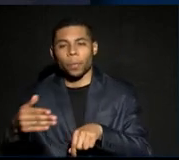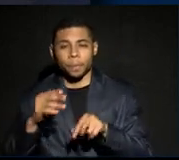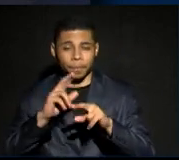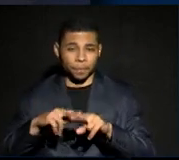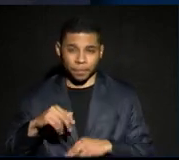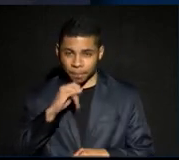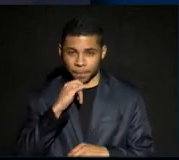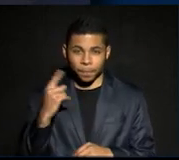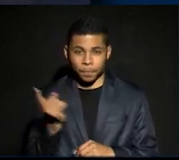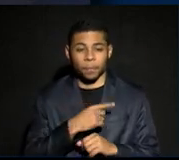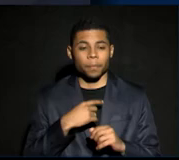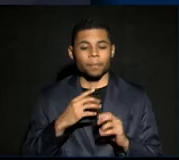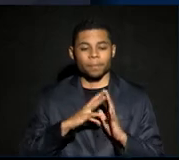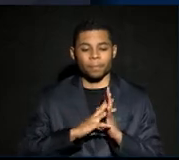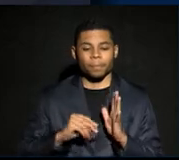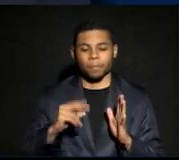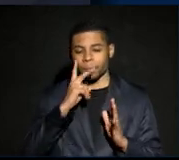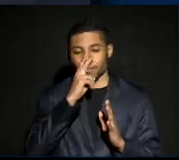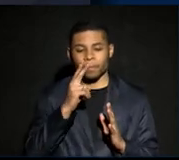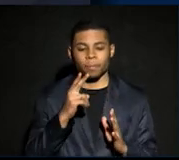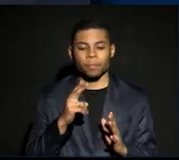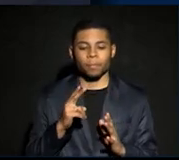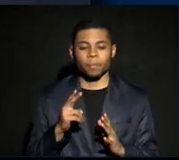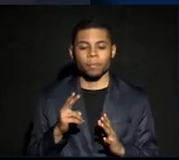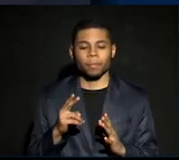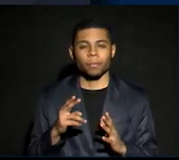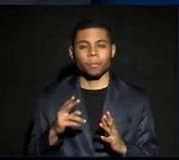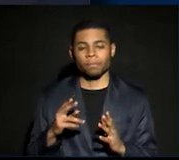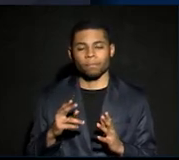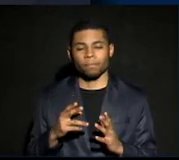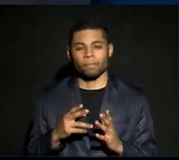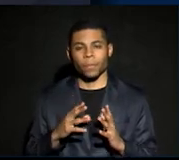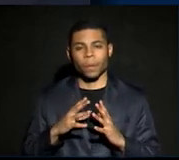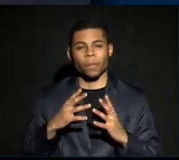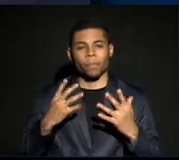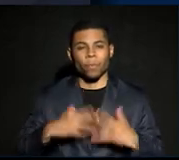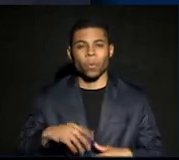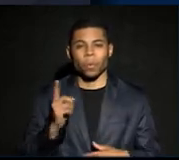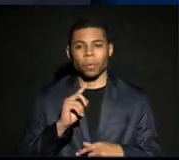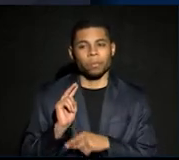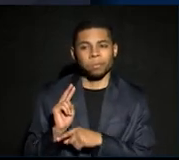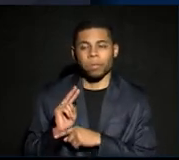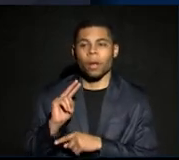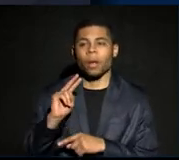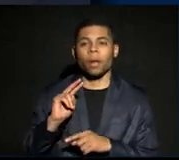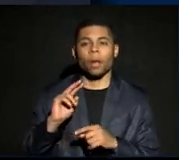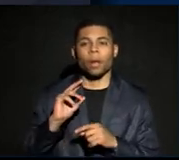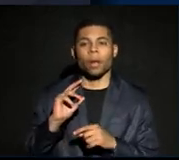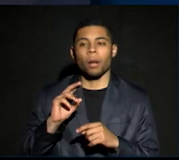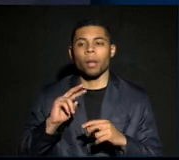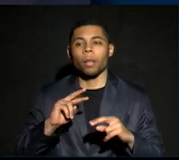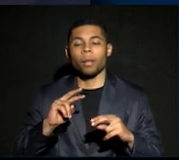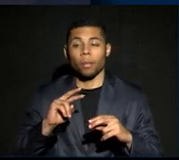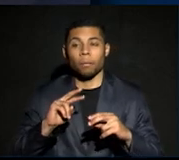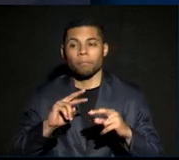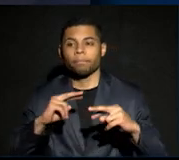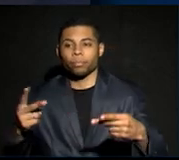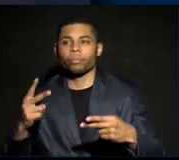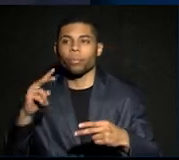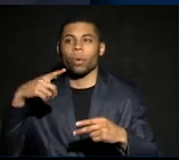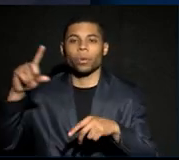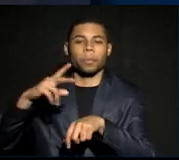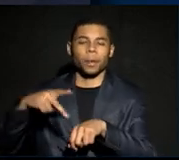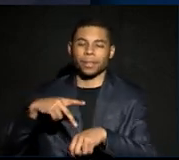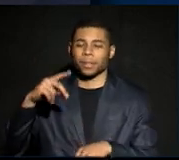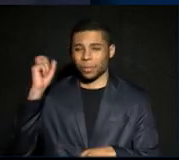inclusive porque os nossos modelos deixaram de ser, de funcionar bem para prever câmbio depois da pandemia. A gente teve